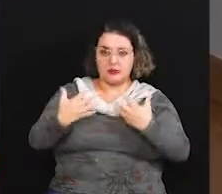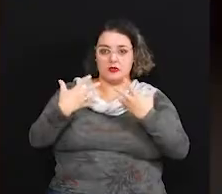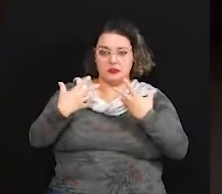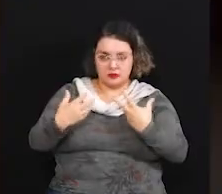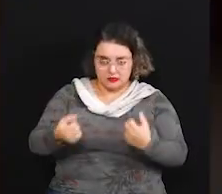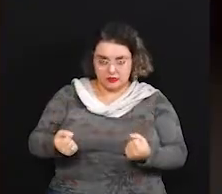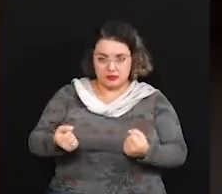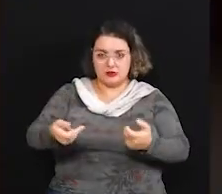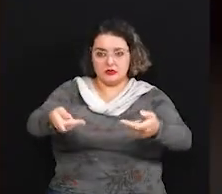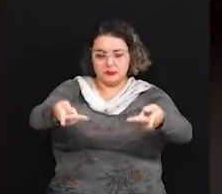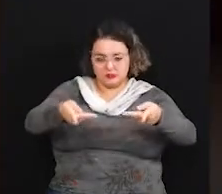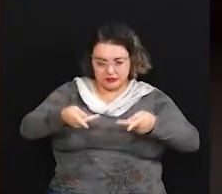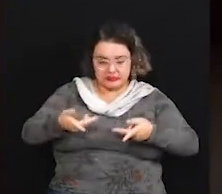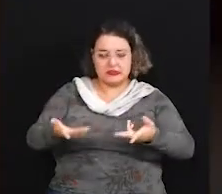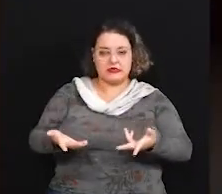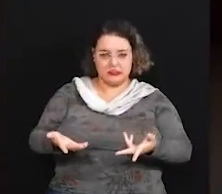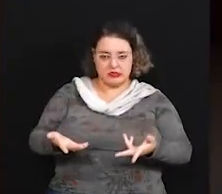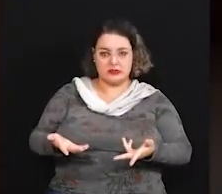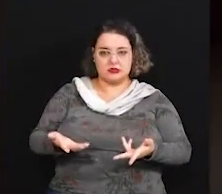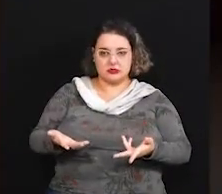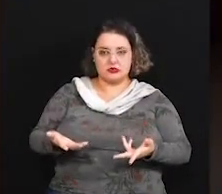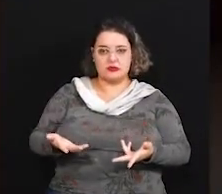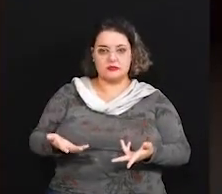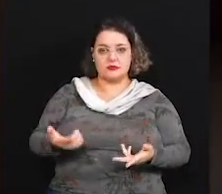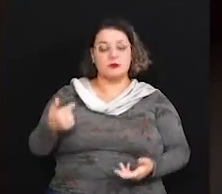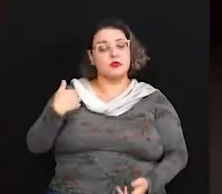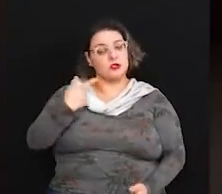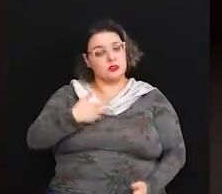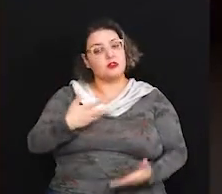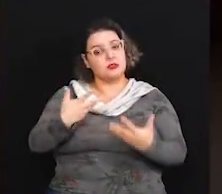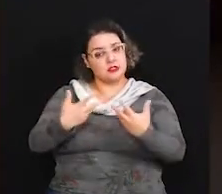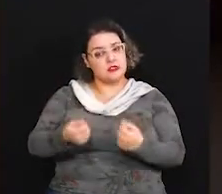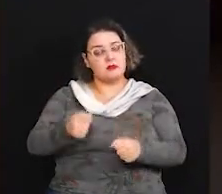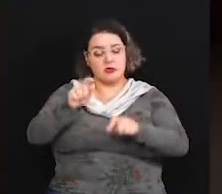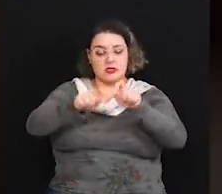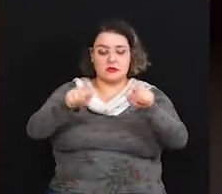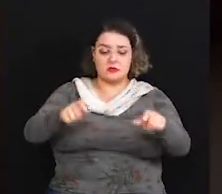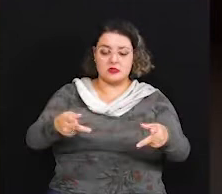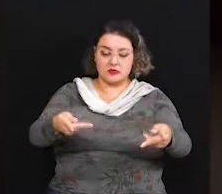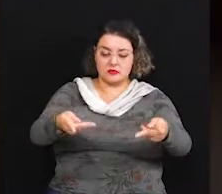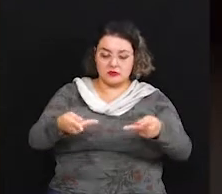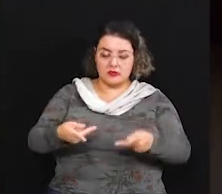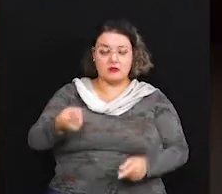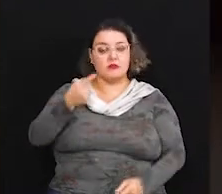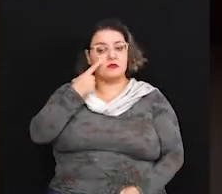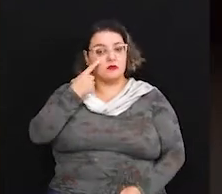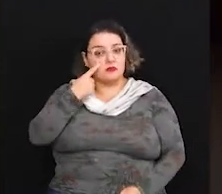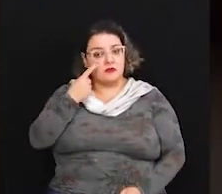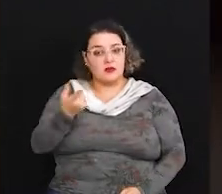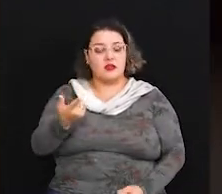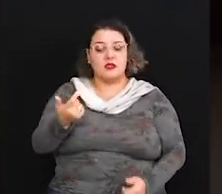podemos receber os visitantes, né? Para nós recebermos as pessoas aqui.